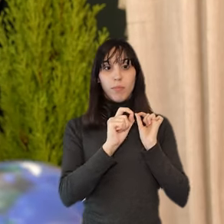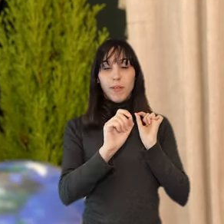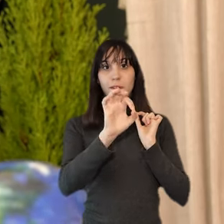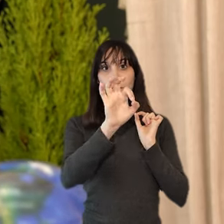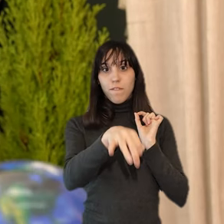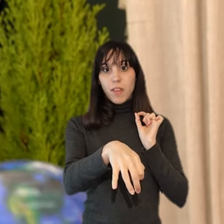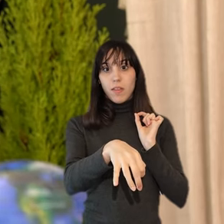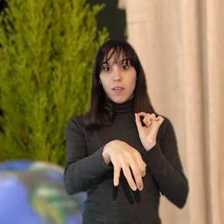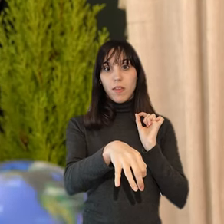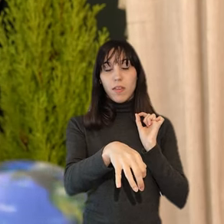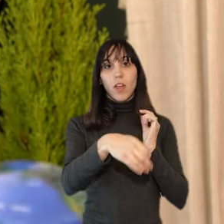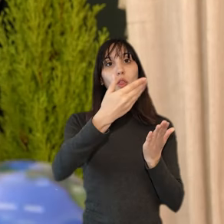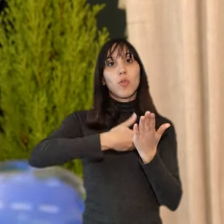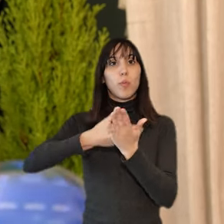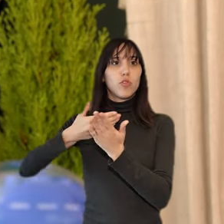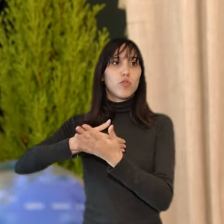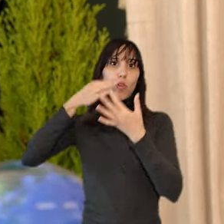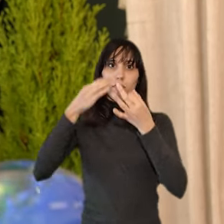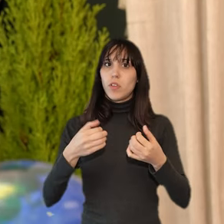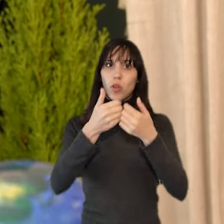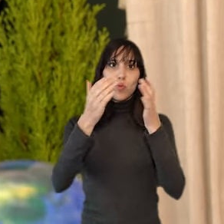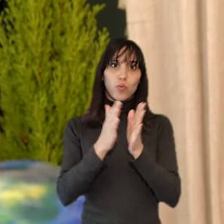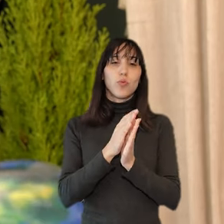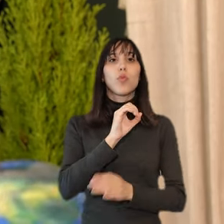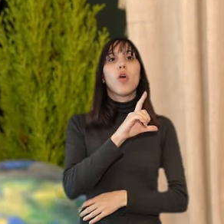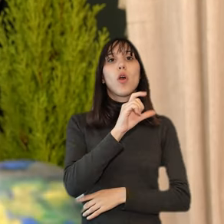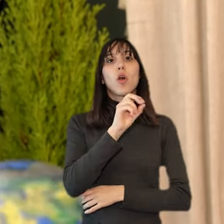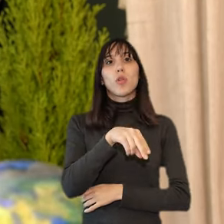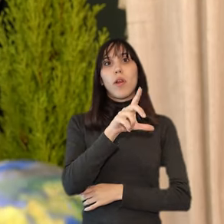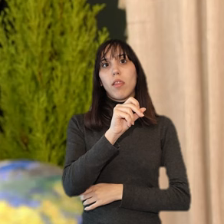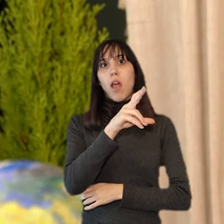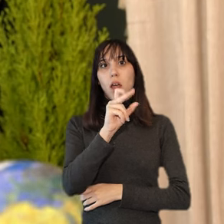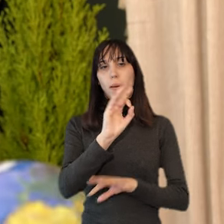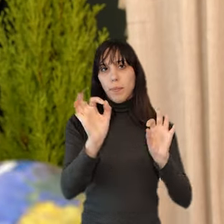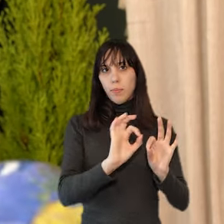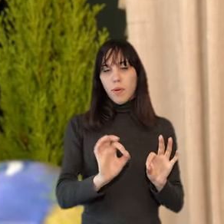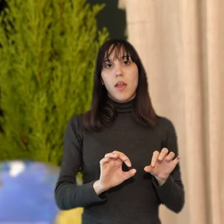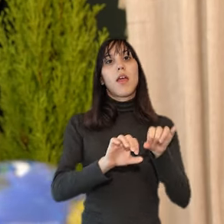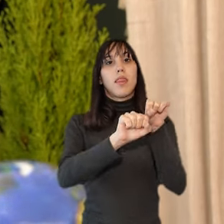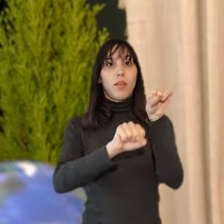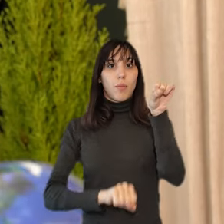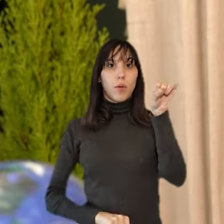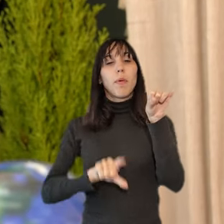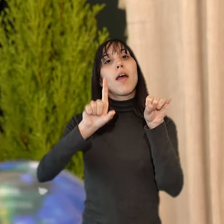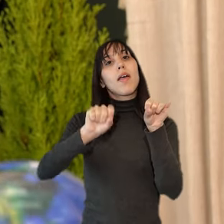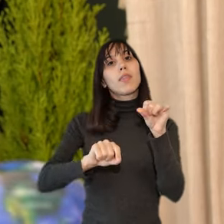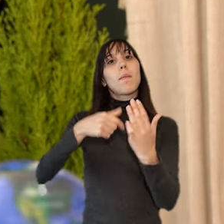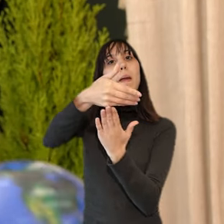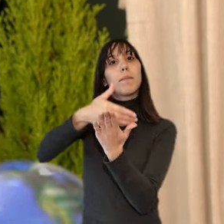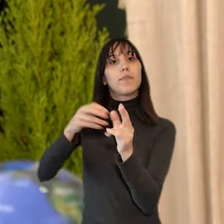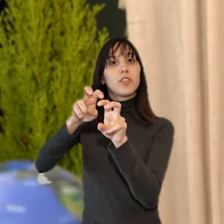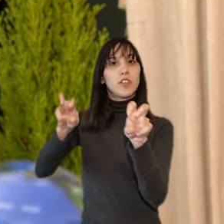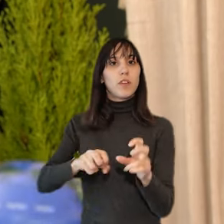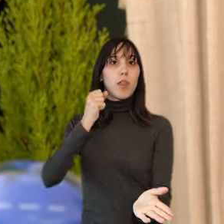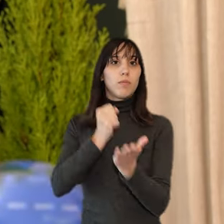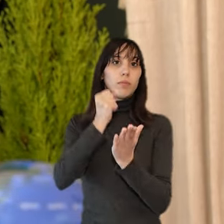H todos os documentos oficiais que a conara prepara Portanto o diploma e o transcript que é o documento